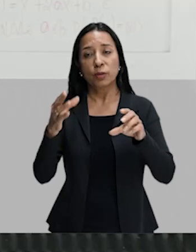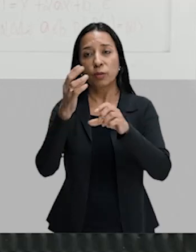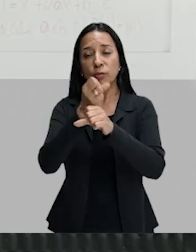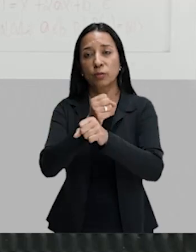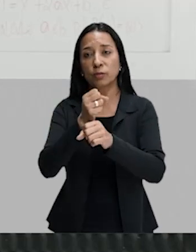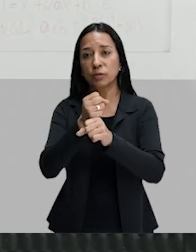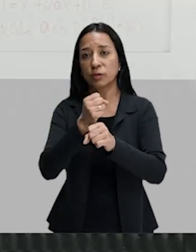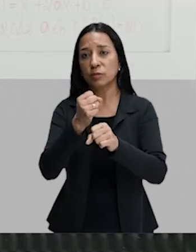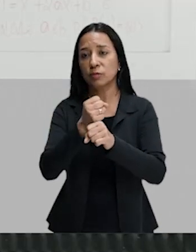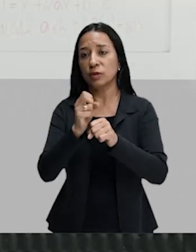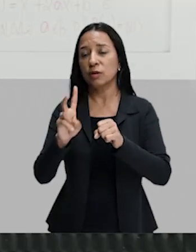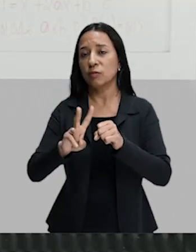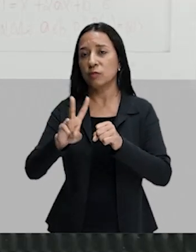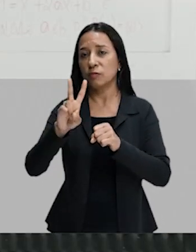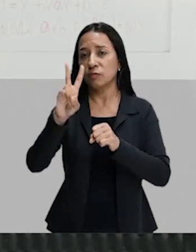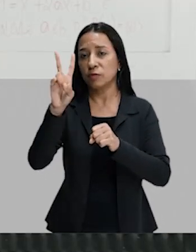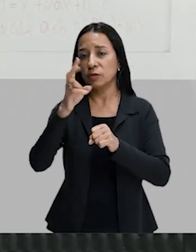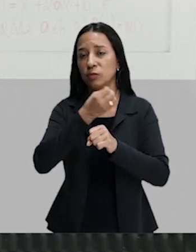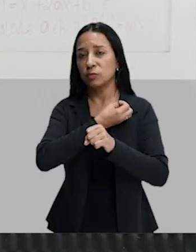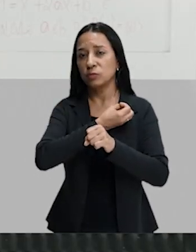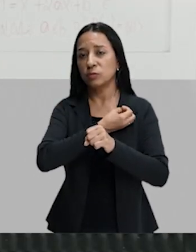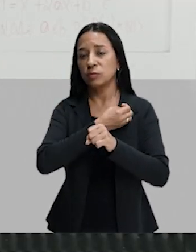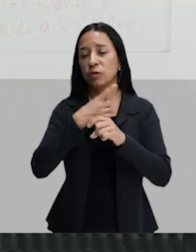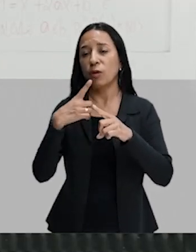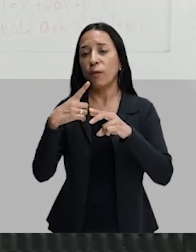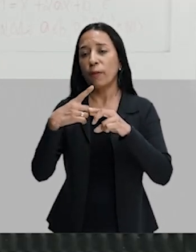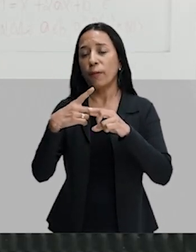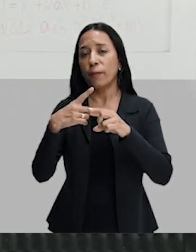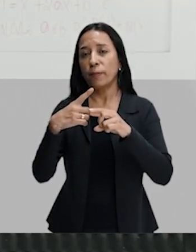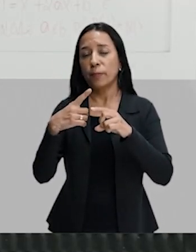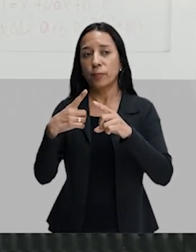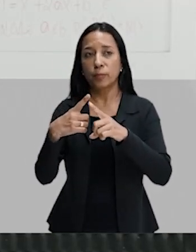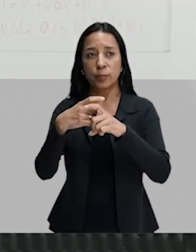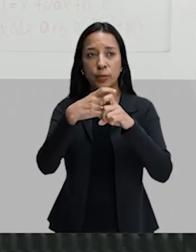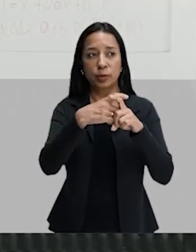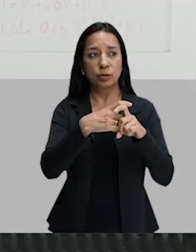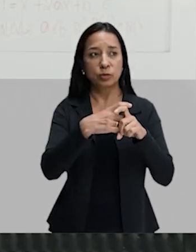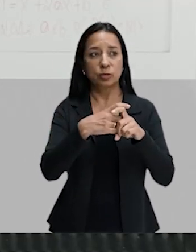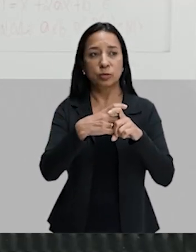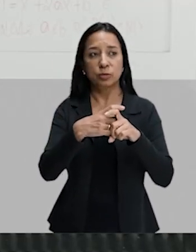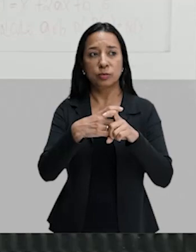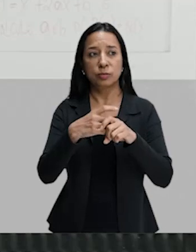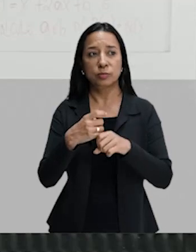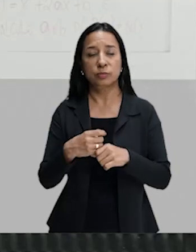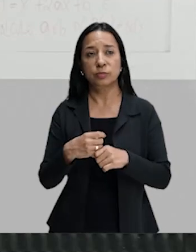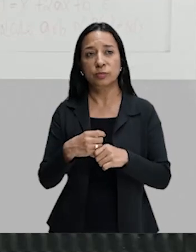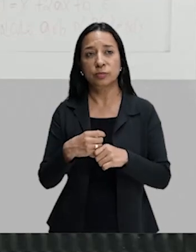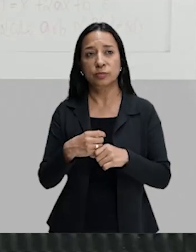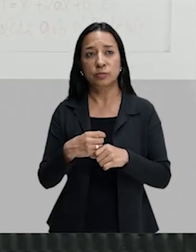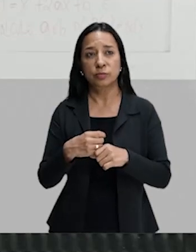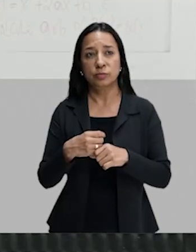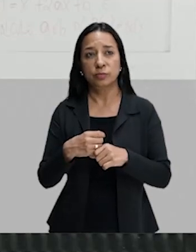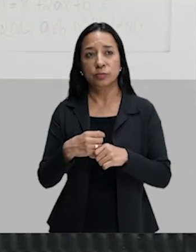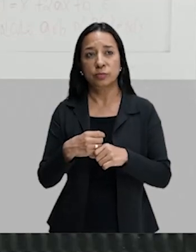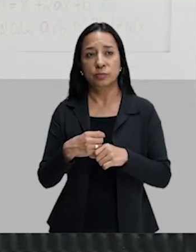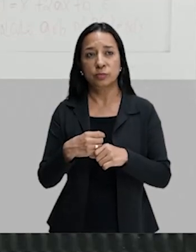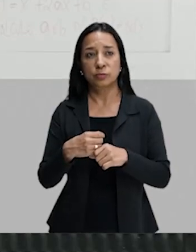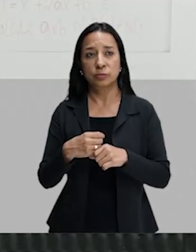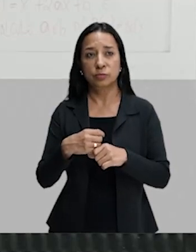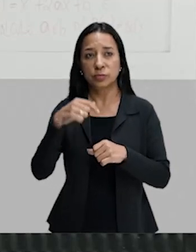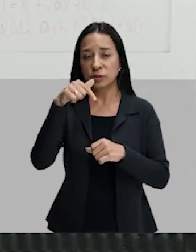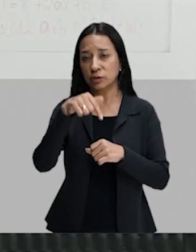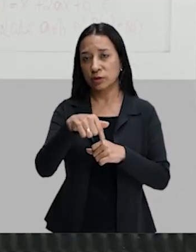o mesmo valor numérico no polinômio Q, esse valor numérico é igual. Tem o mesmo